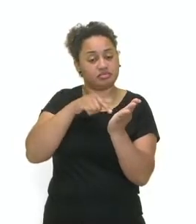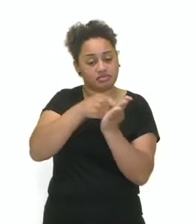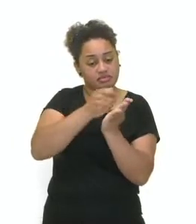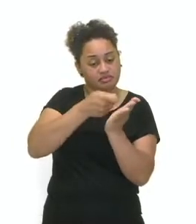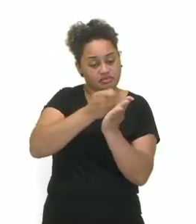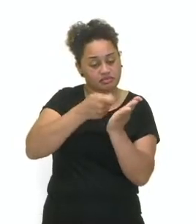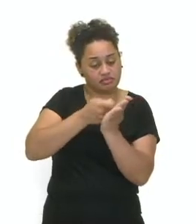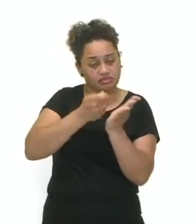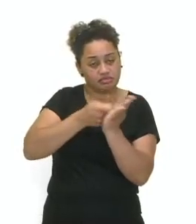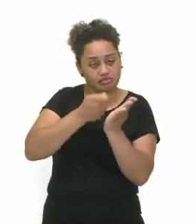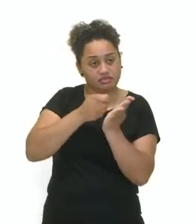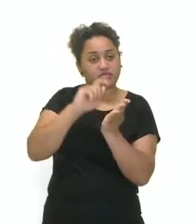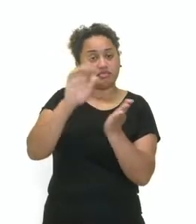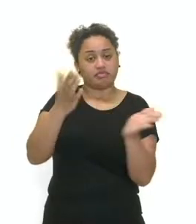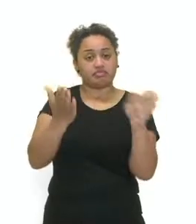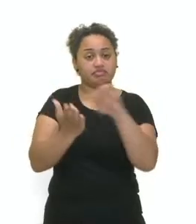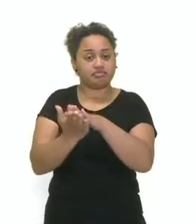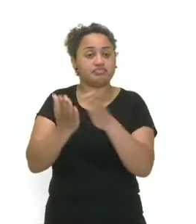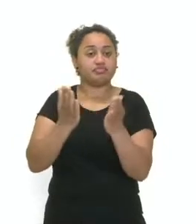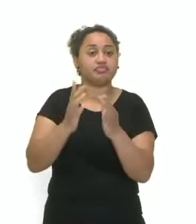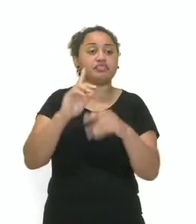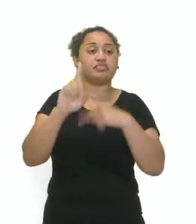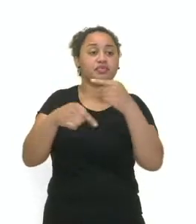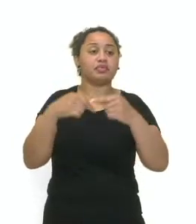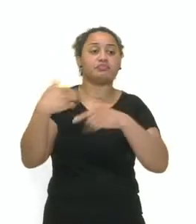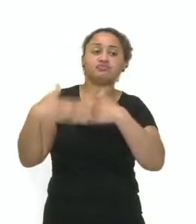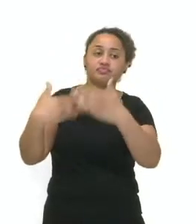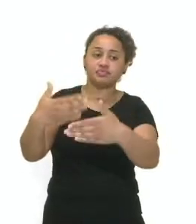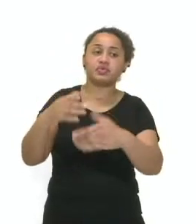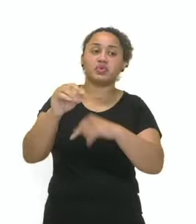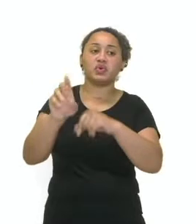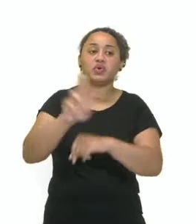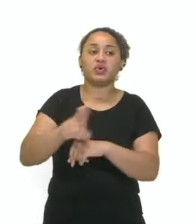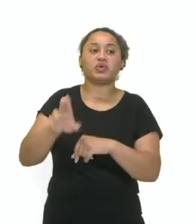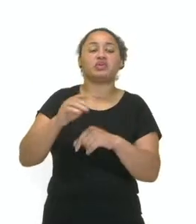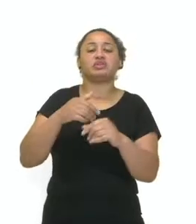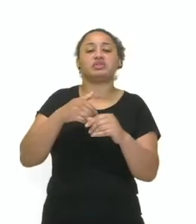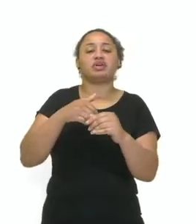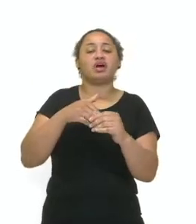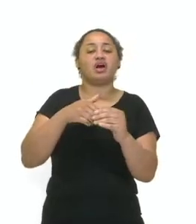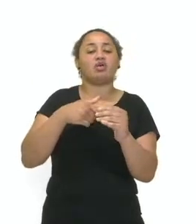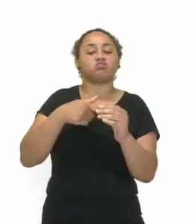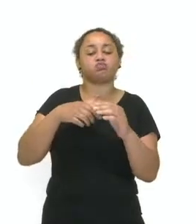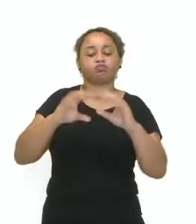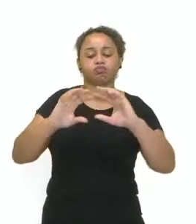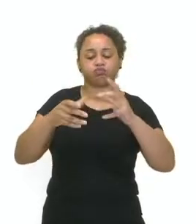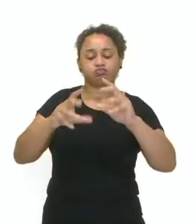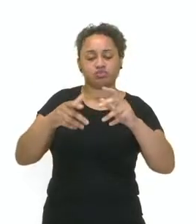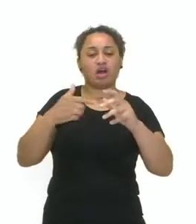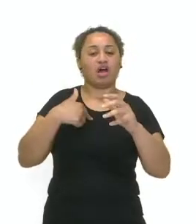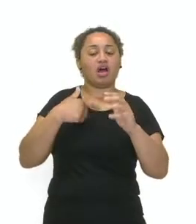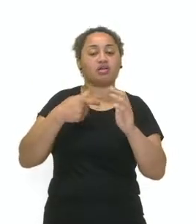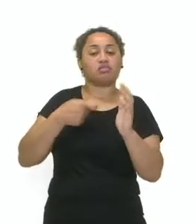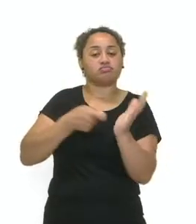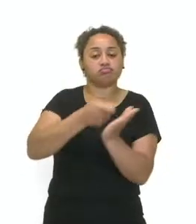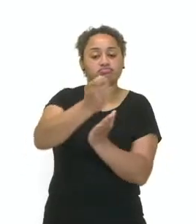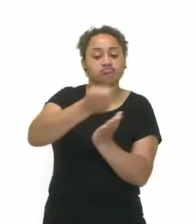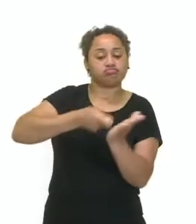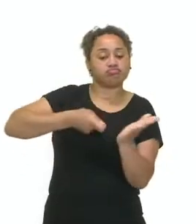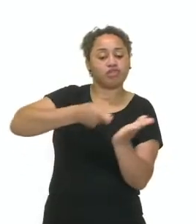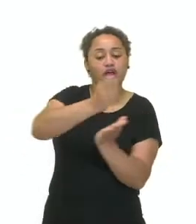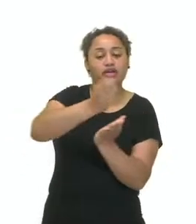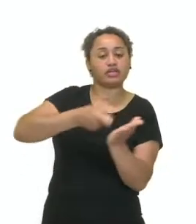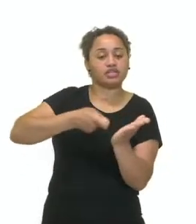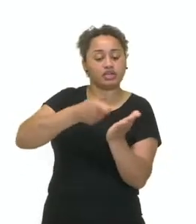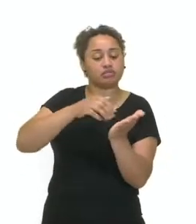essa imagem, né? Entalhando. Após esse procedimento usa-se um rolo de borracha embebido em tinta, tocando